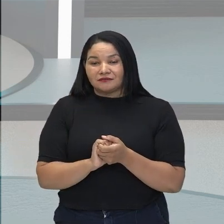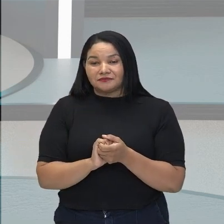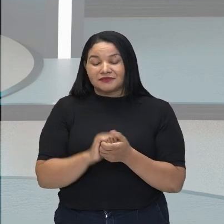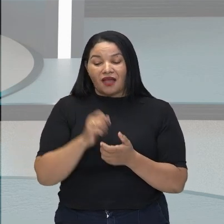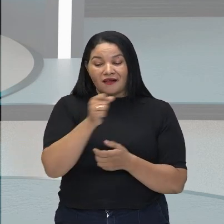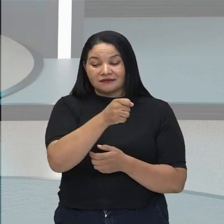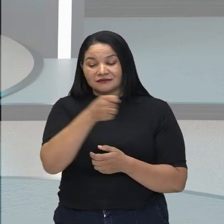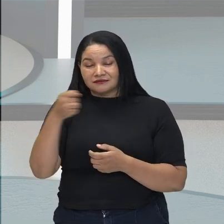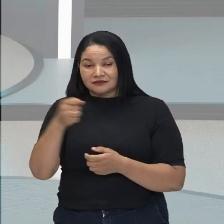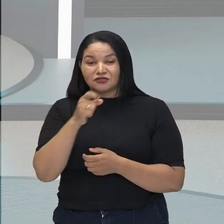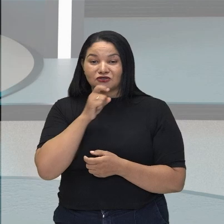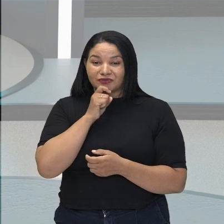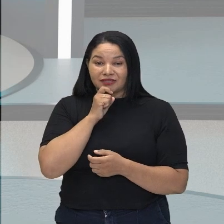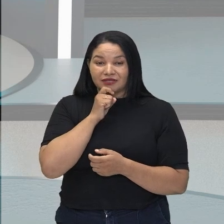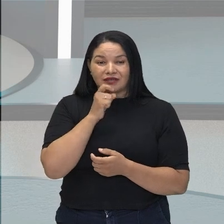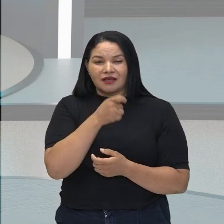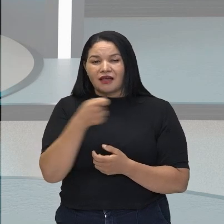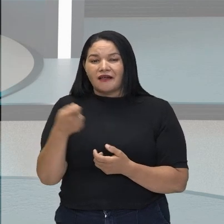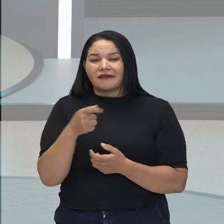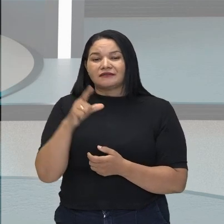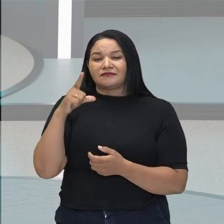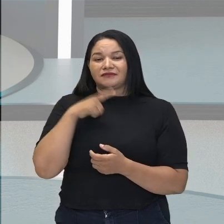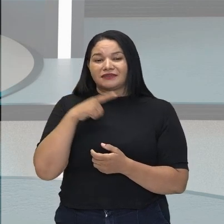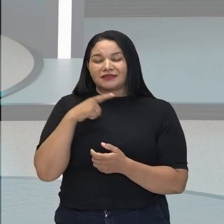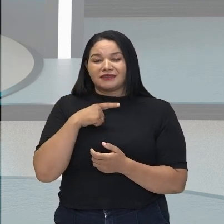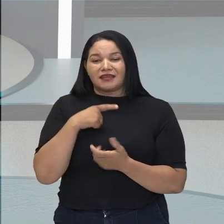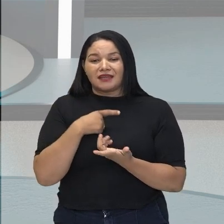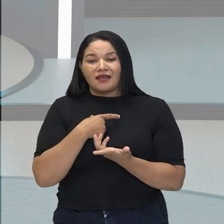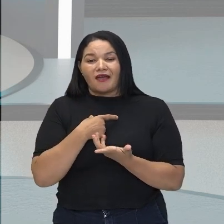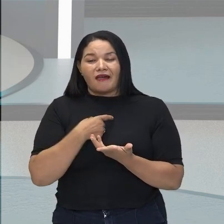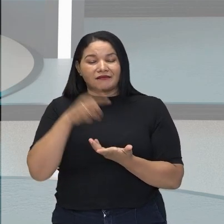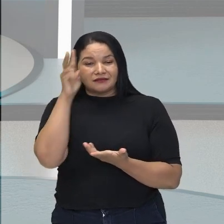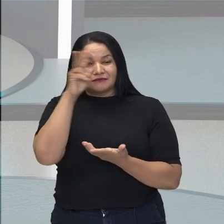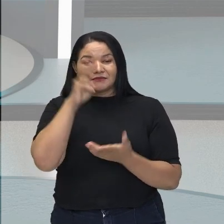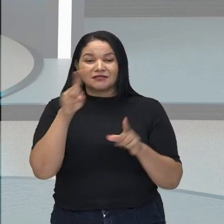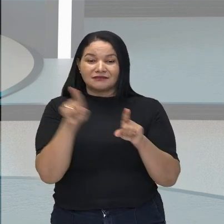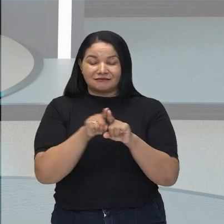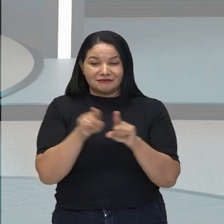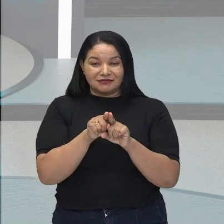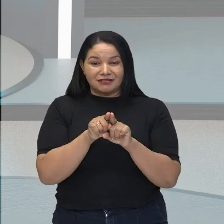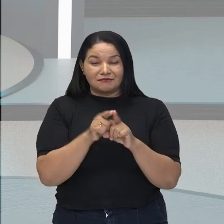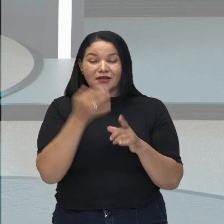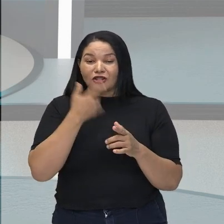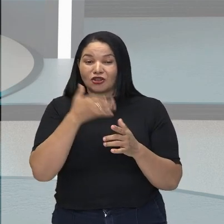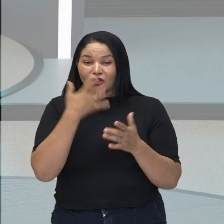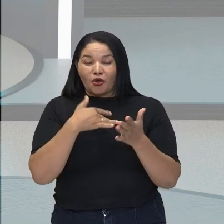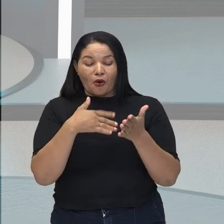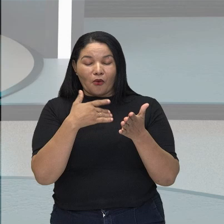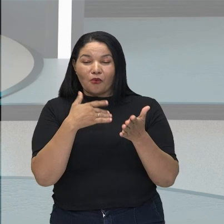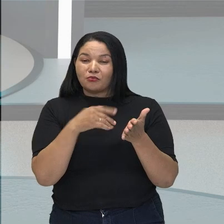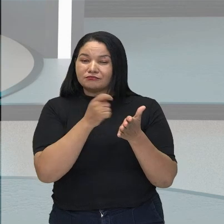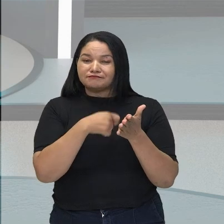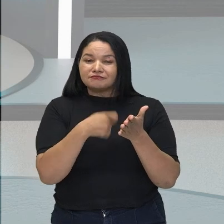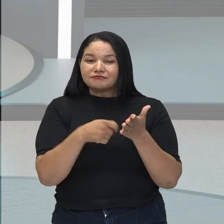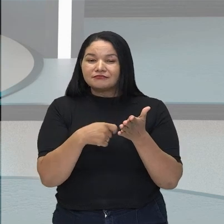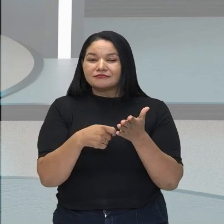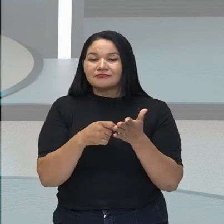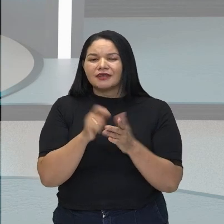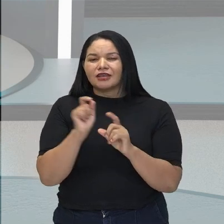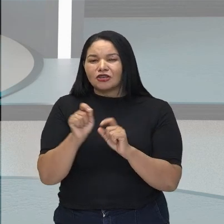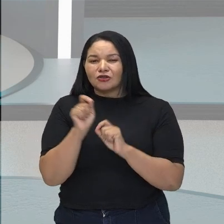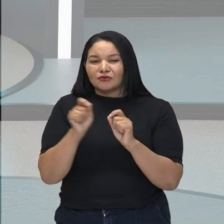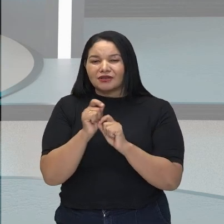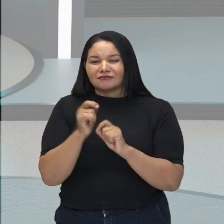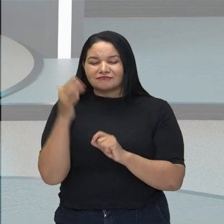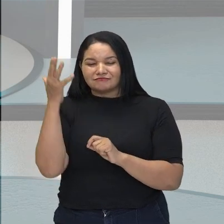sostiene recuerdos y notas coloridas, convirtiéndose en un pequeño rincón de